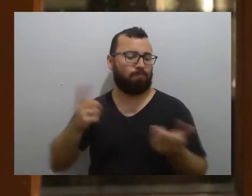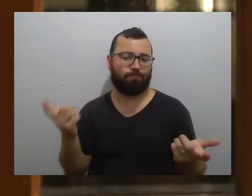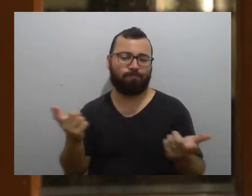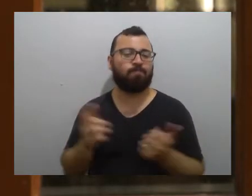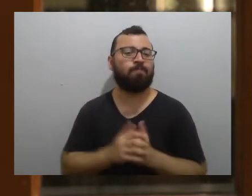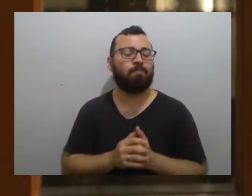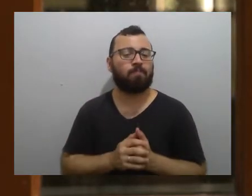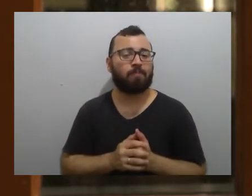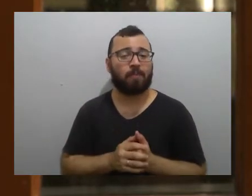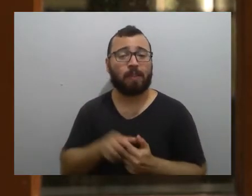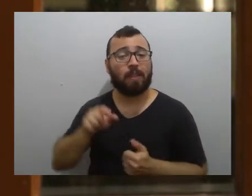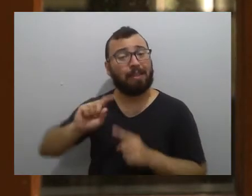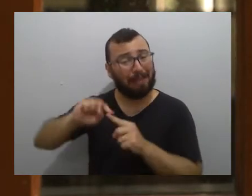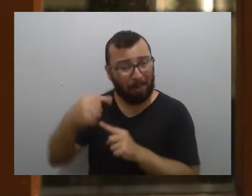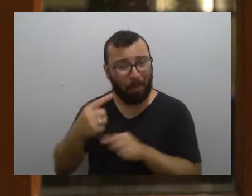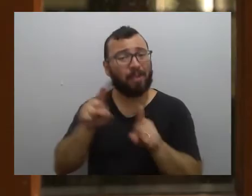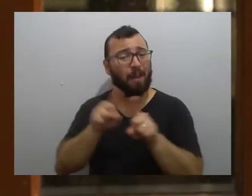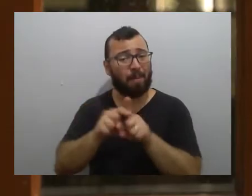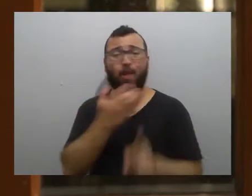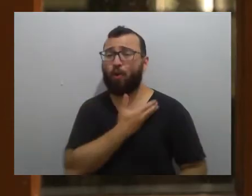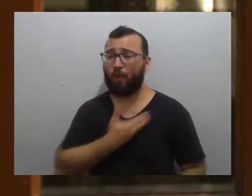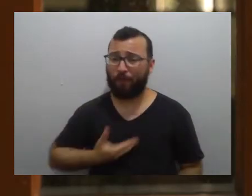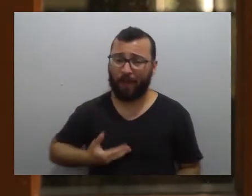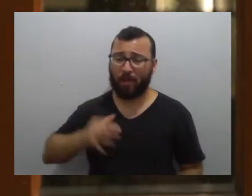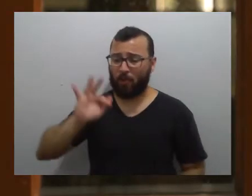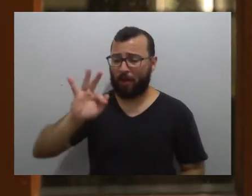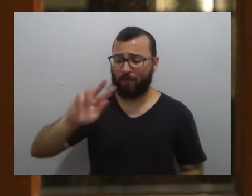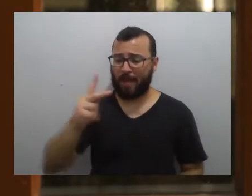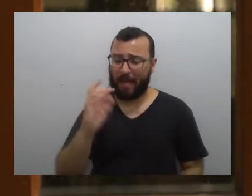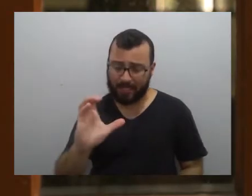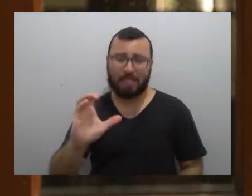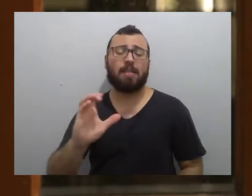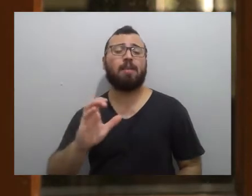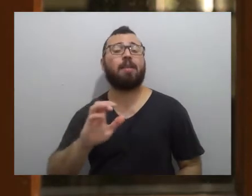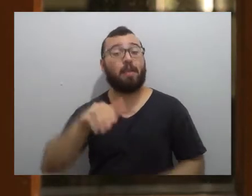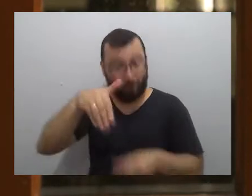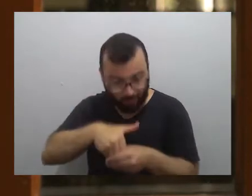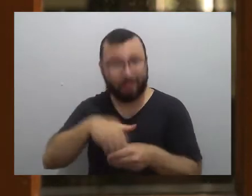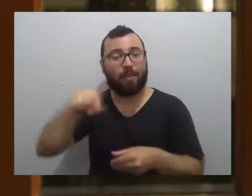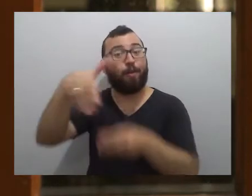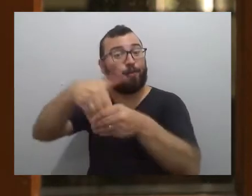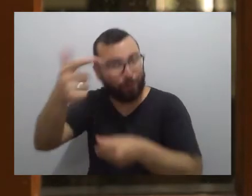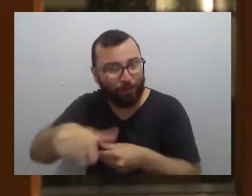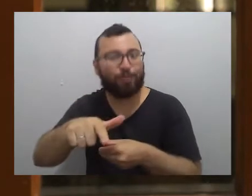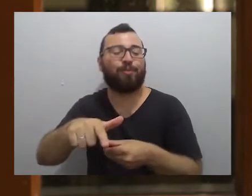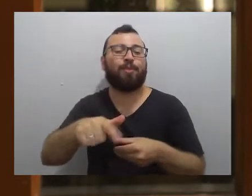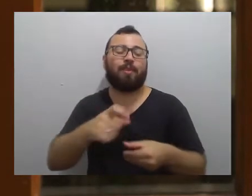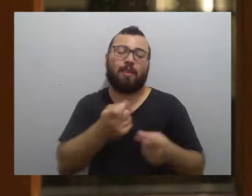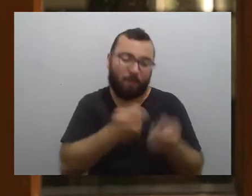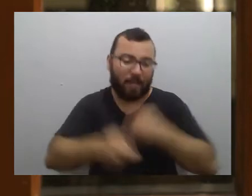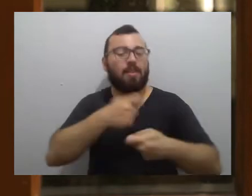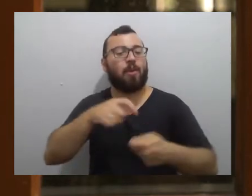econômico do Plano Real. Só que isso correspondeu também a uma restrição orçamentária